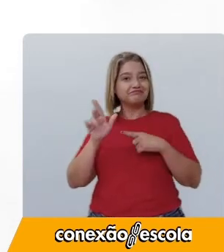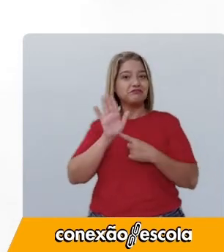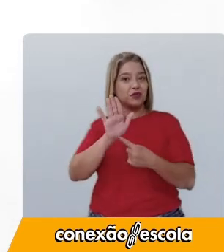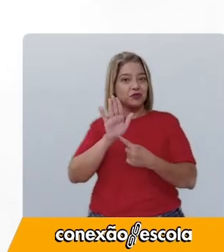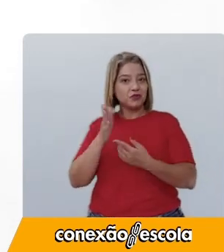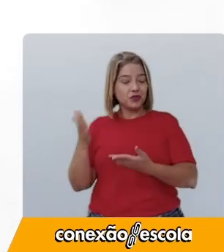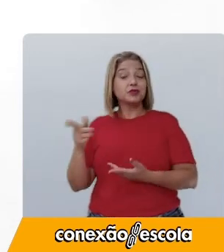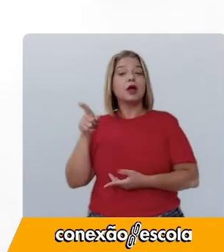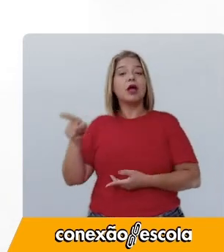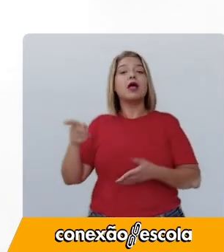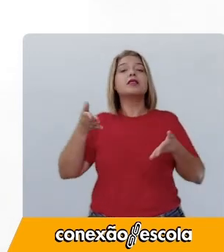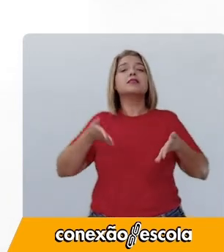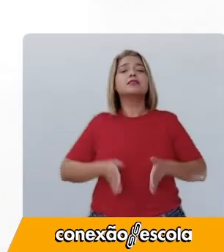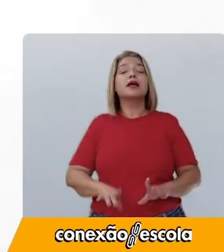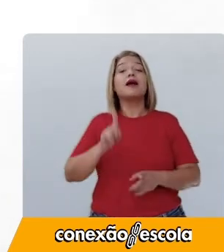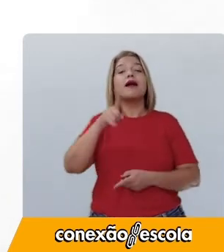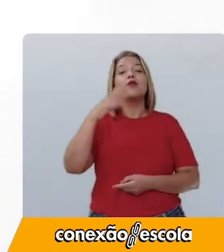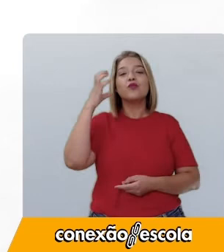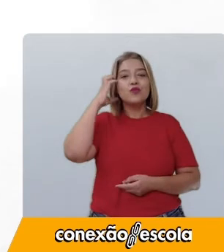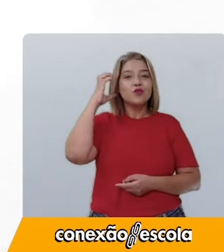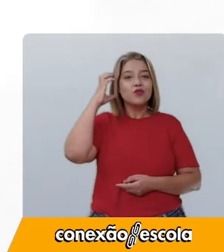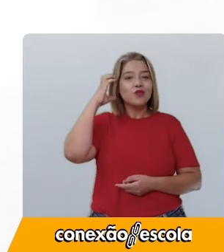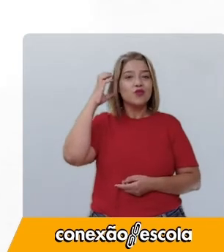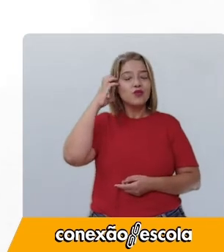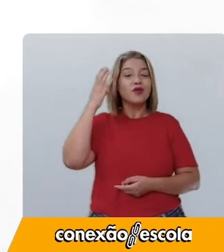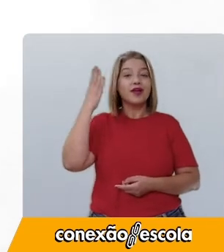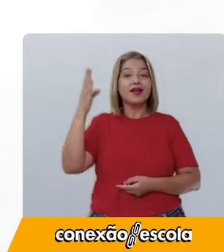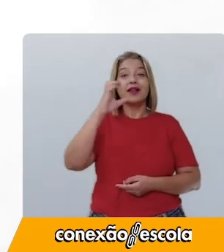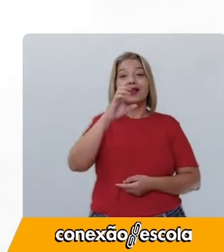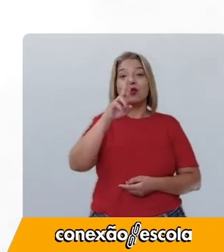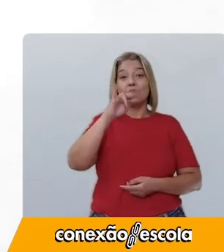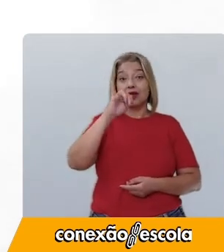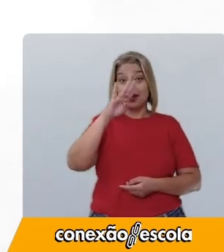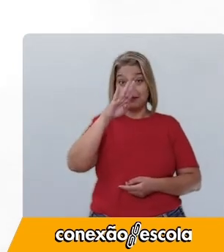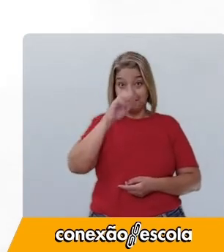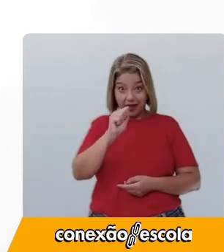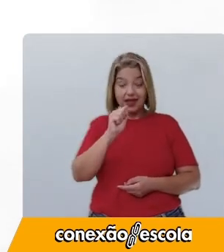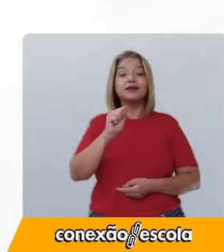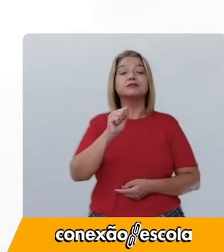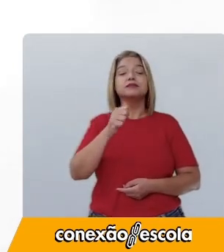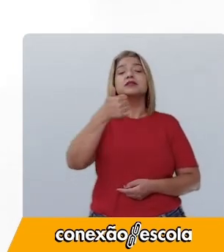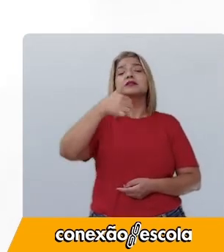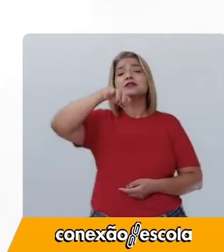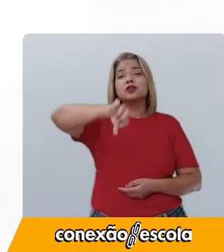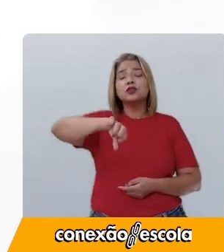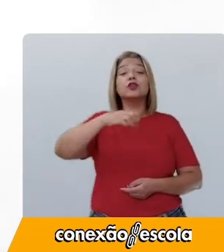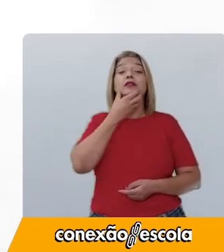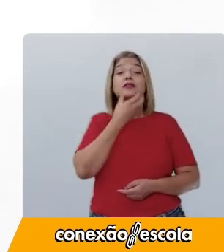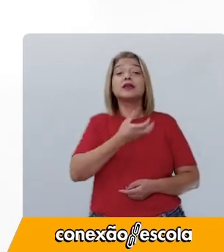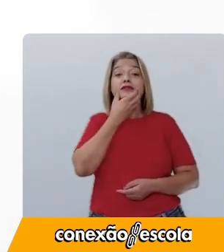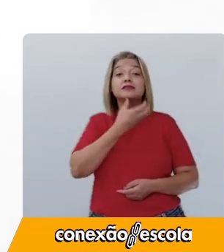na cidade de Cuiabá, no Mato Grosso, no dia 19 de dezembro de